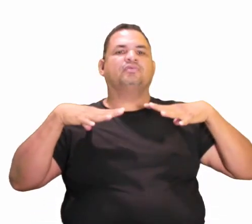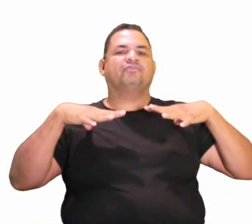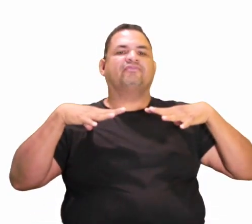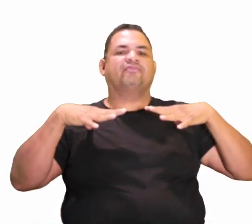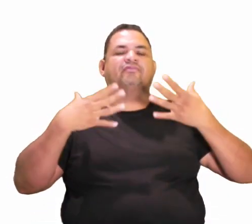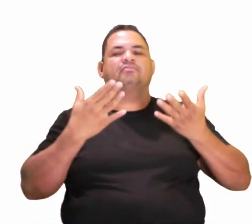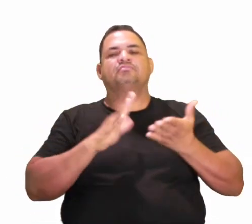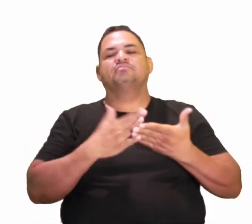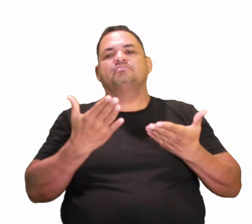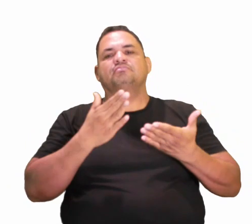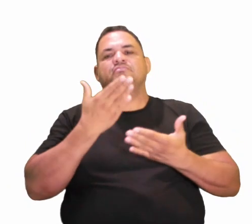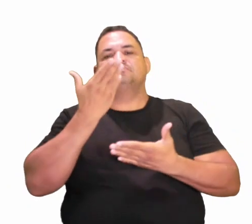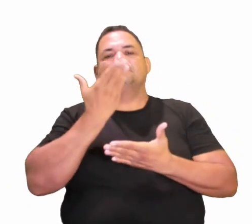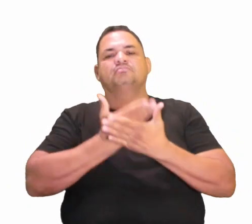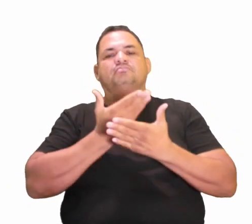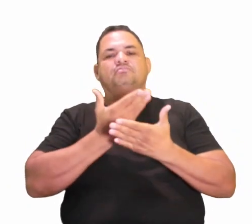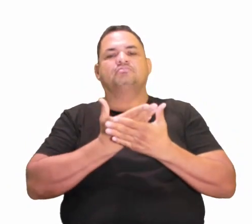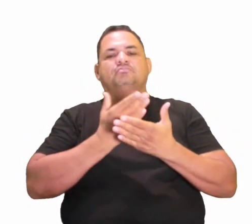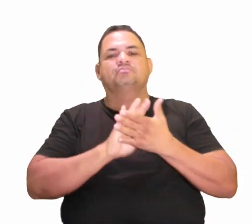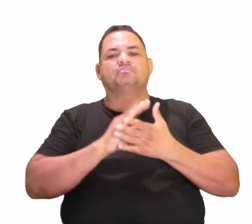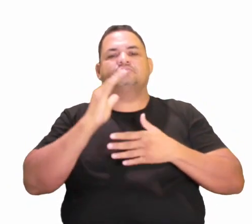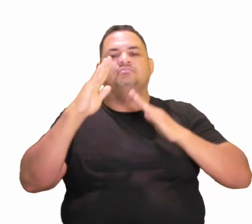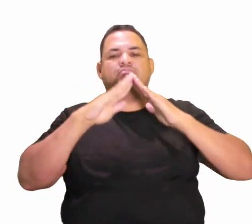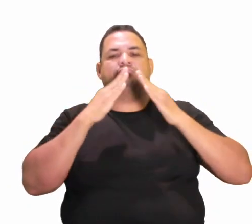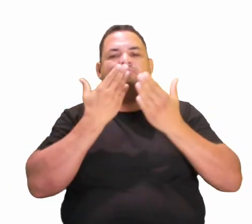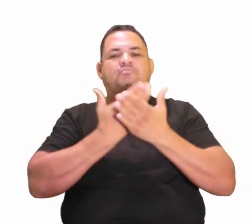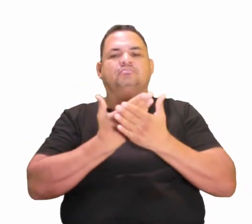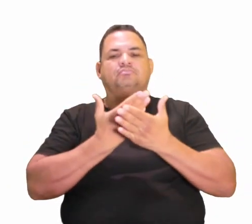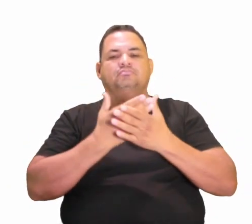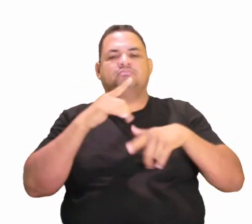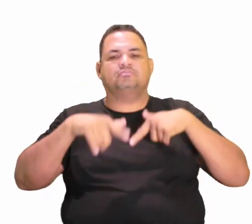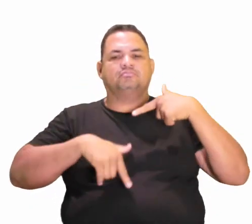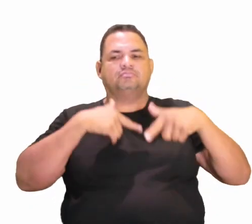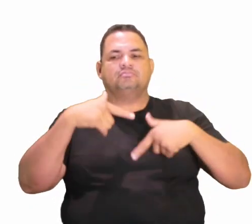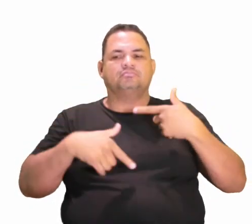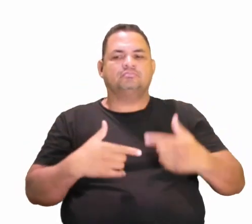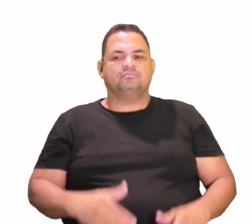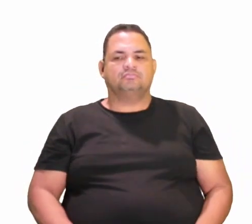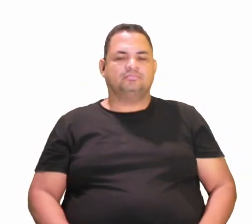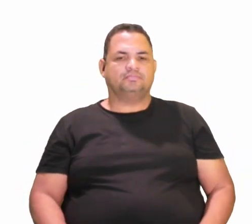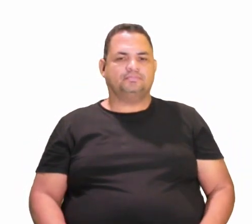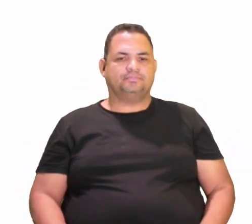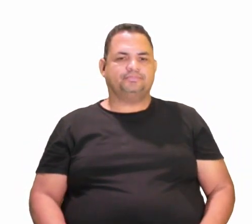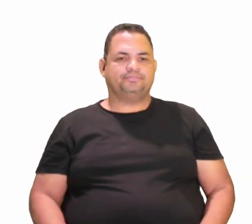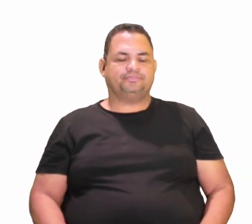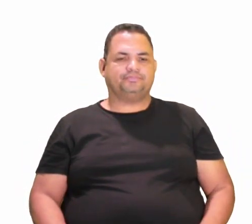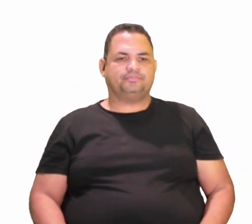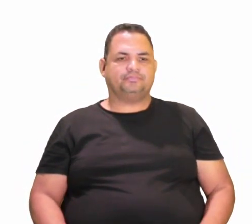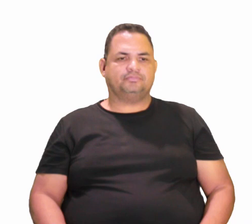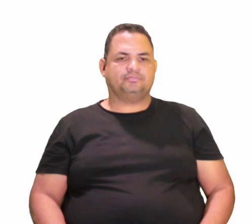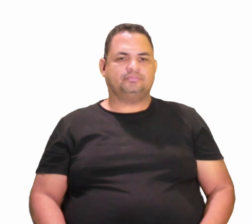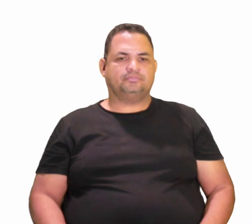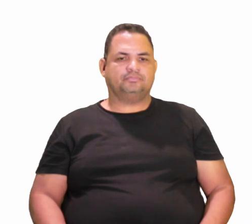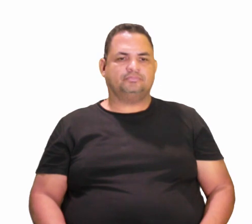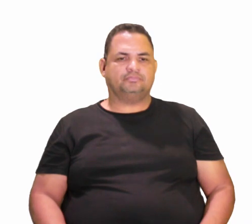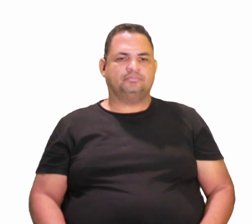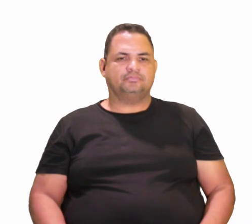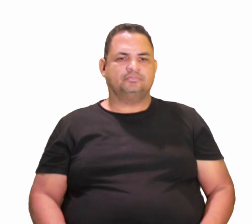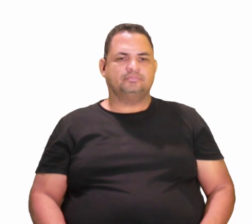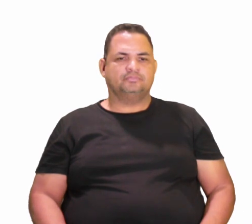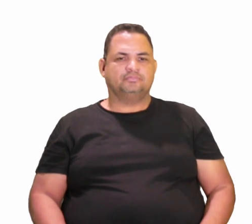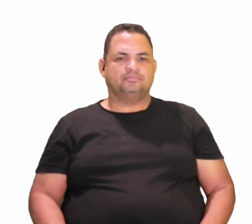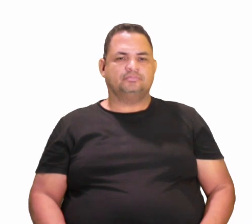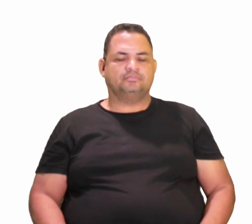da escola, e a gente acaba tendo um dia atípico, certo? Porque olha só, it is a time